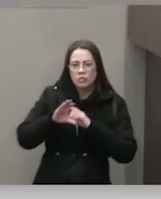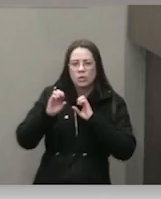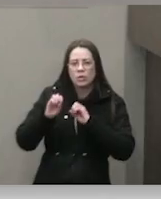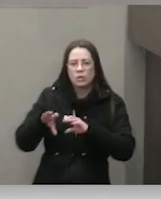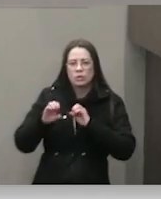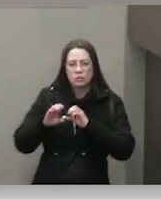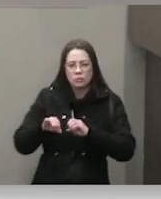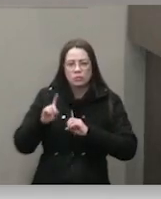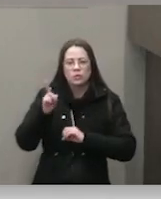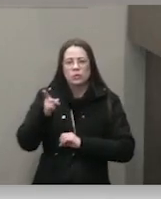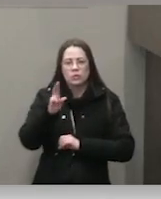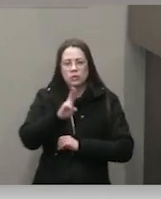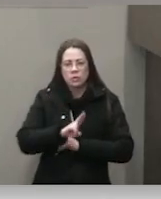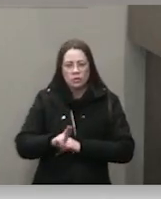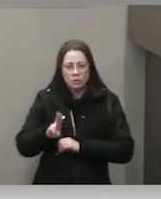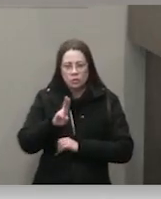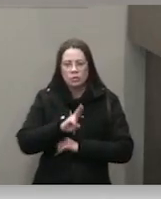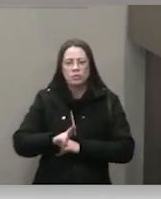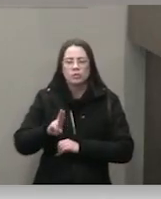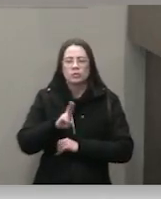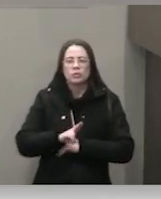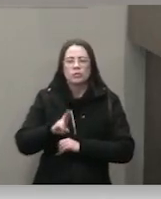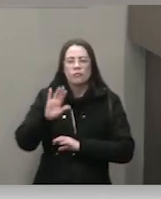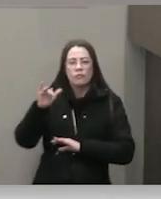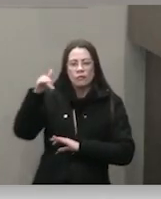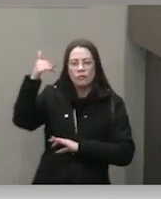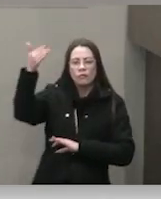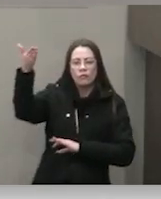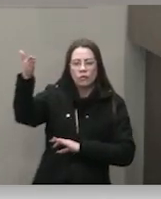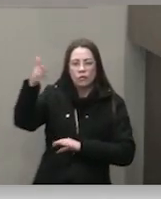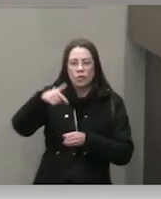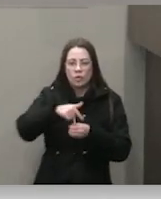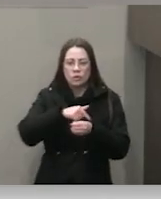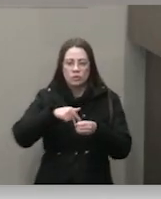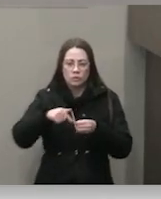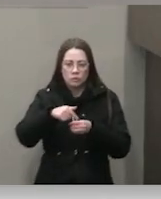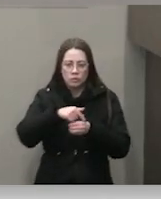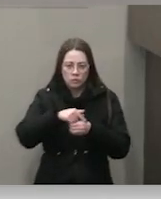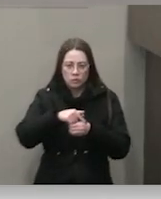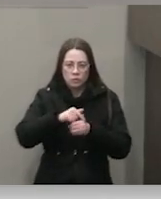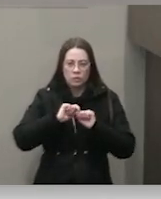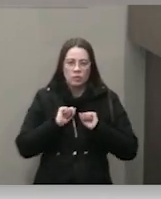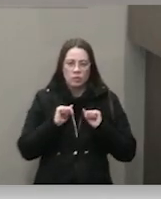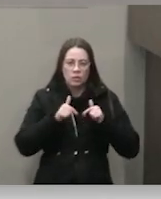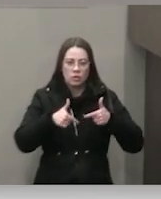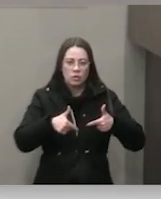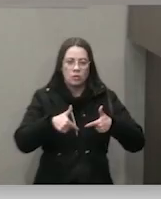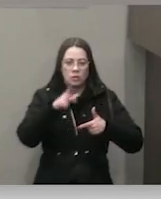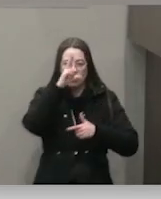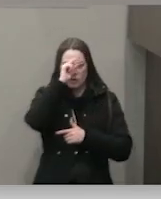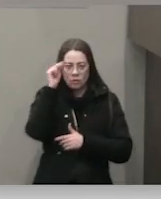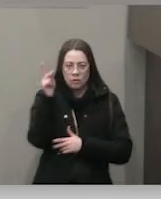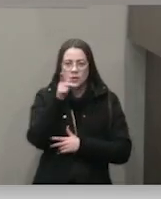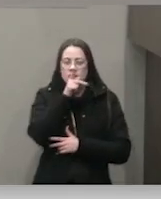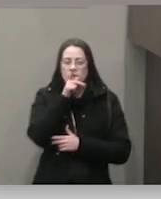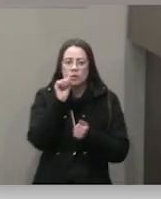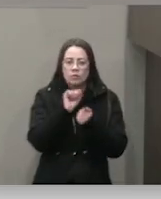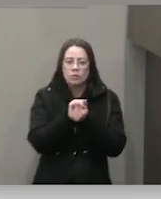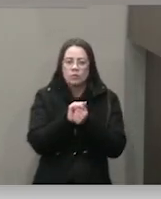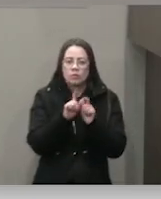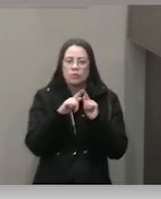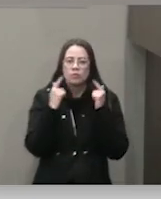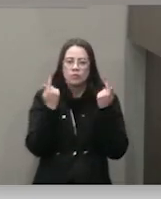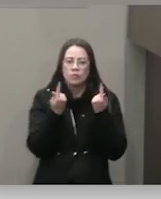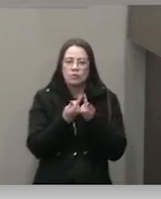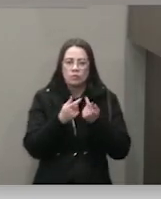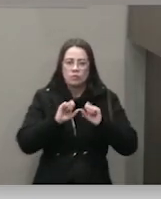Educação, são fornecedores de fora da nossa região. Esse ato do prefeito Pedro, juntamente com a sua gestão,